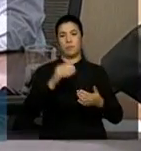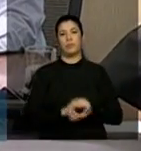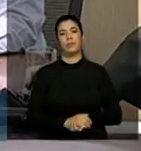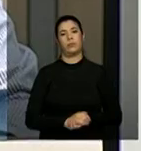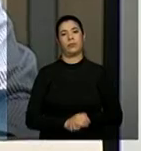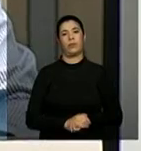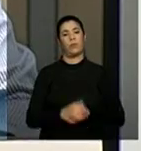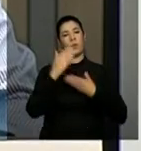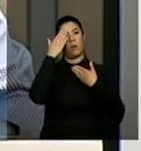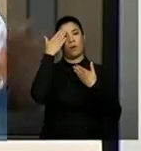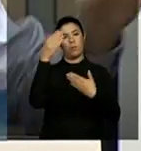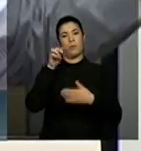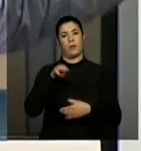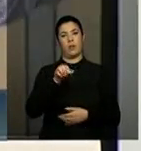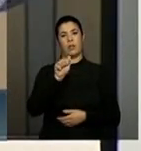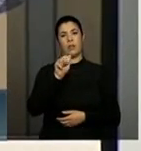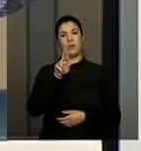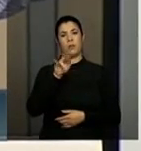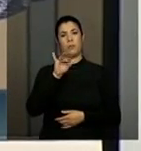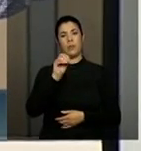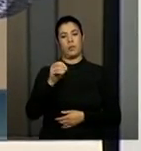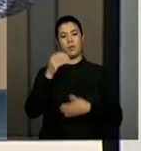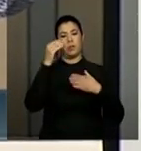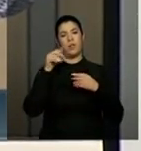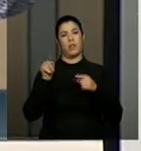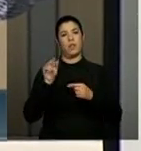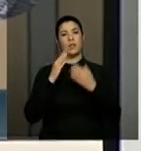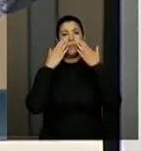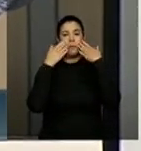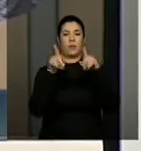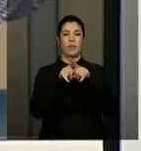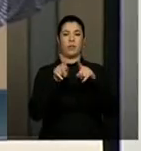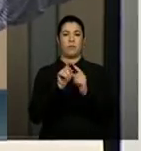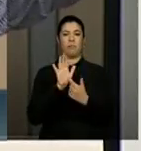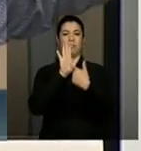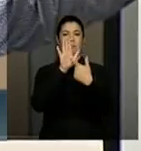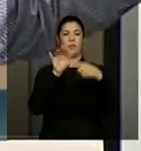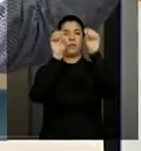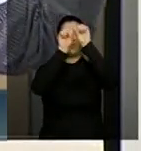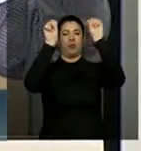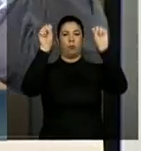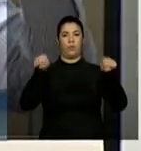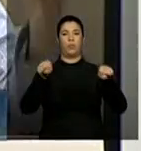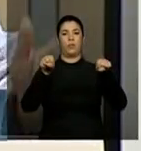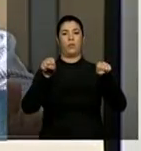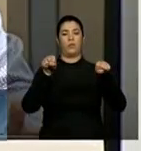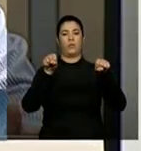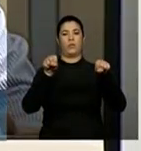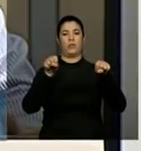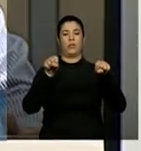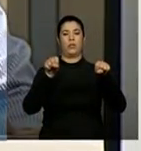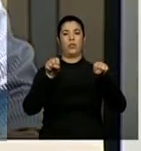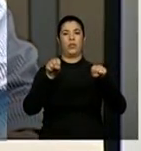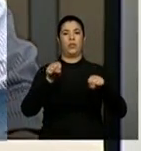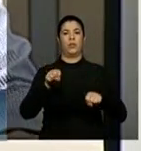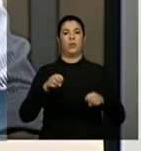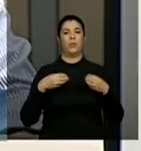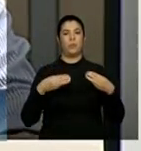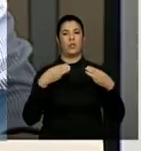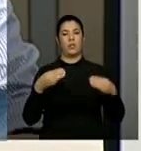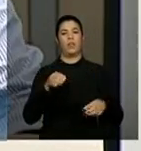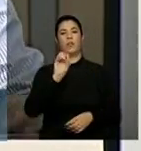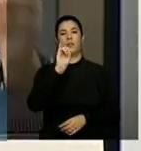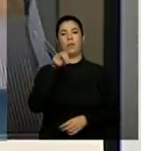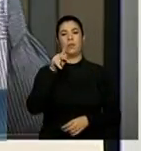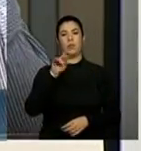Maurício, pela apresentação. Essa apresentação também será tornada disponível no site do Ministério, tá, com os dados todos no INPE, da Embrapa, todos os